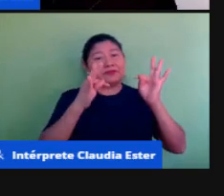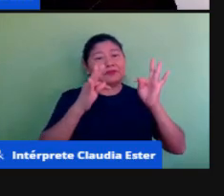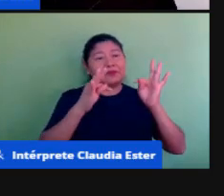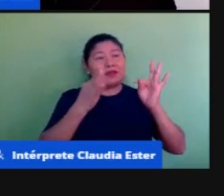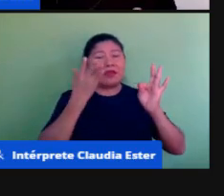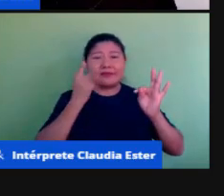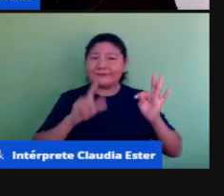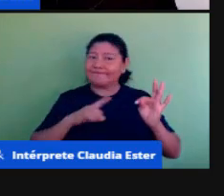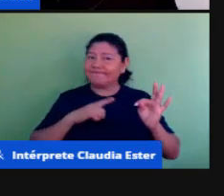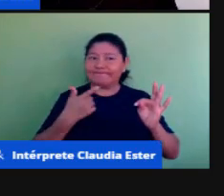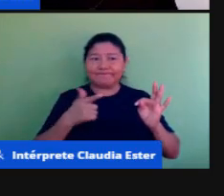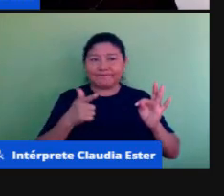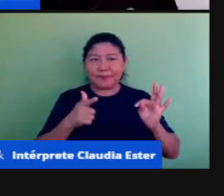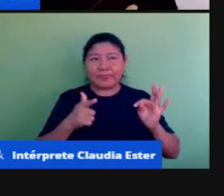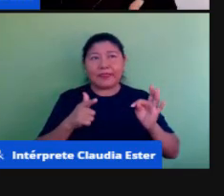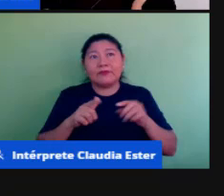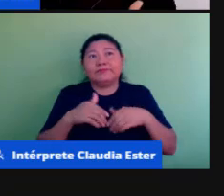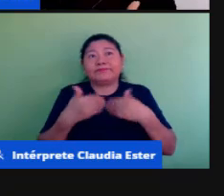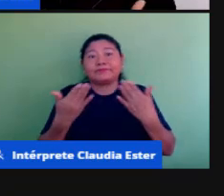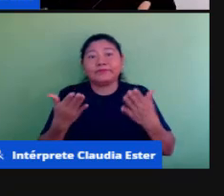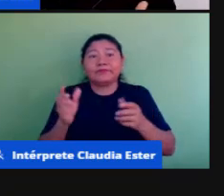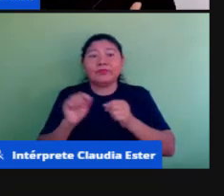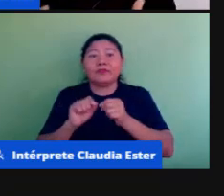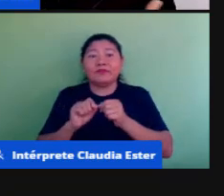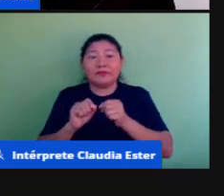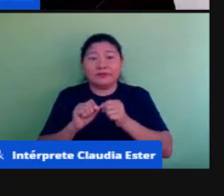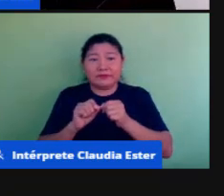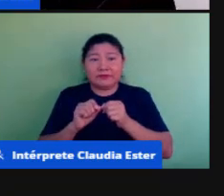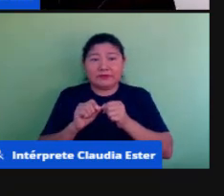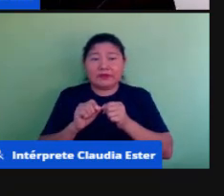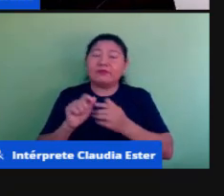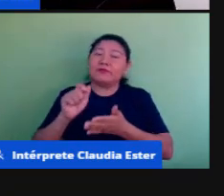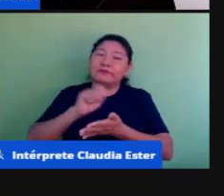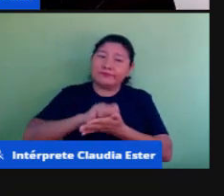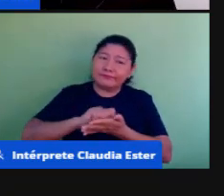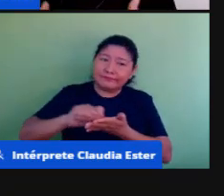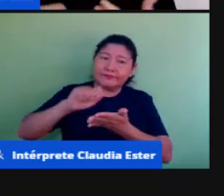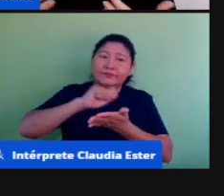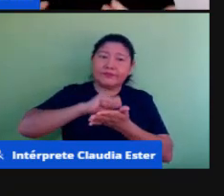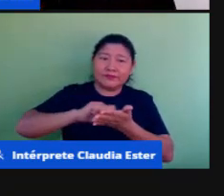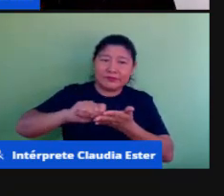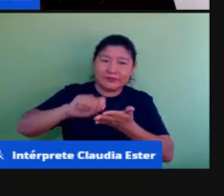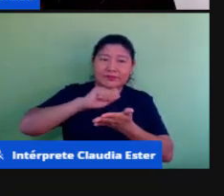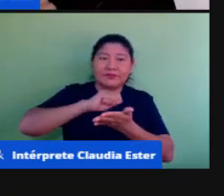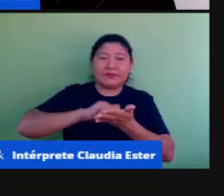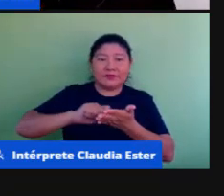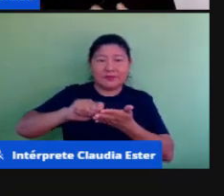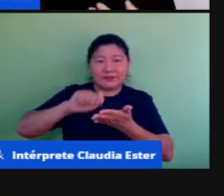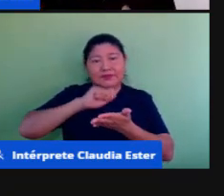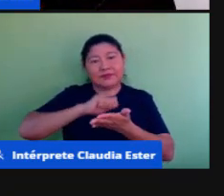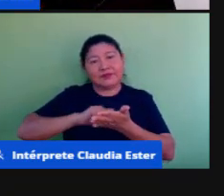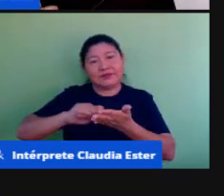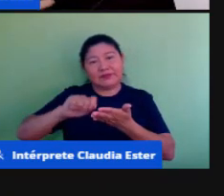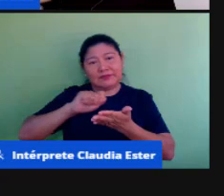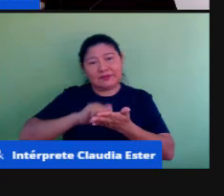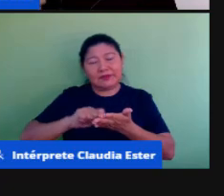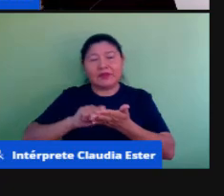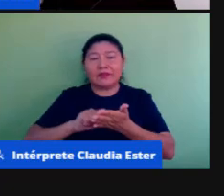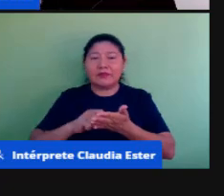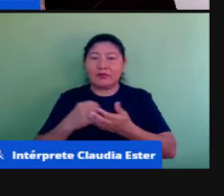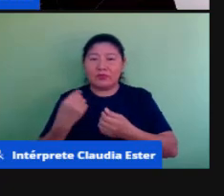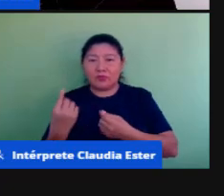não têm, eu vou fazer, então, da forma escrita. E vou passar para eles com todo o passo a